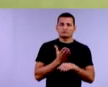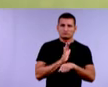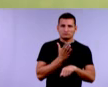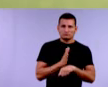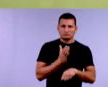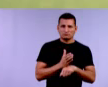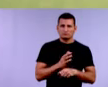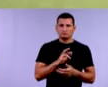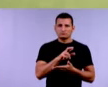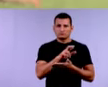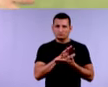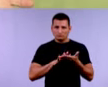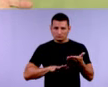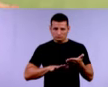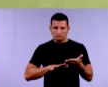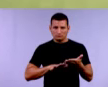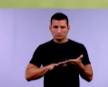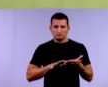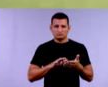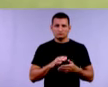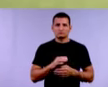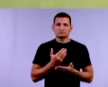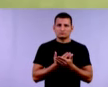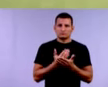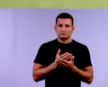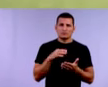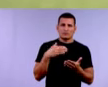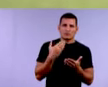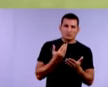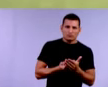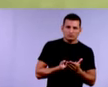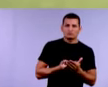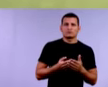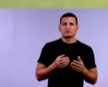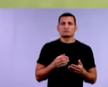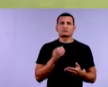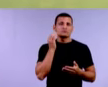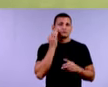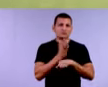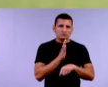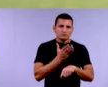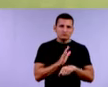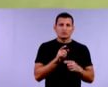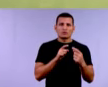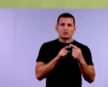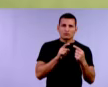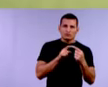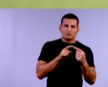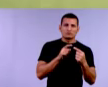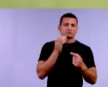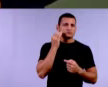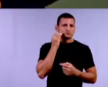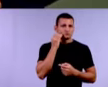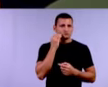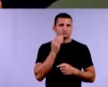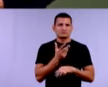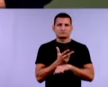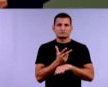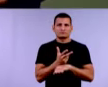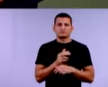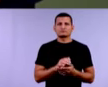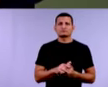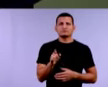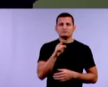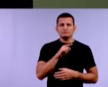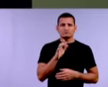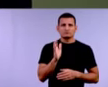nessa redação oficial que nós estudamos até agora, concordância, regência. Vamos à nossa externa. Você já